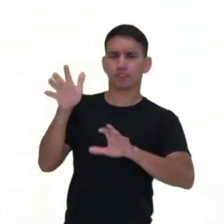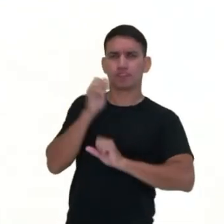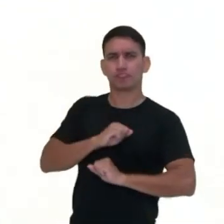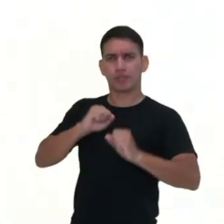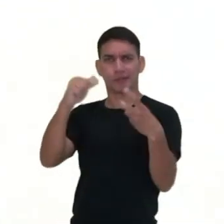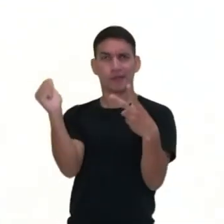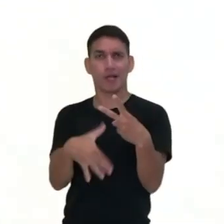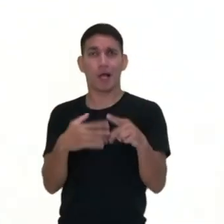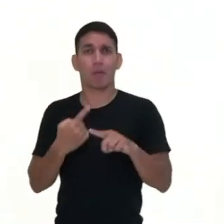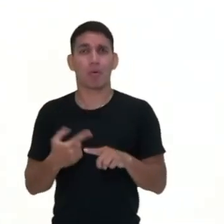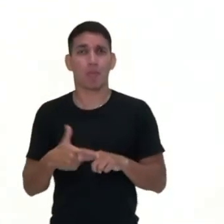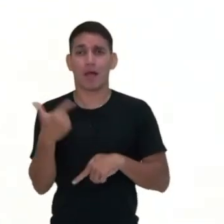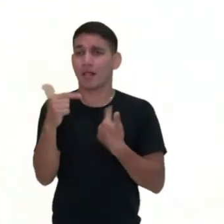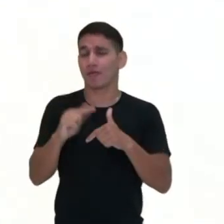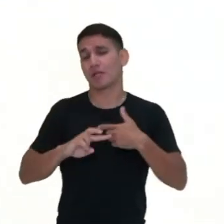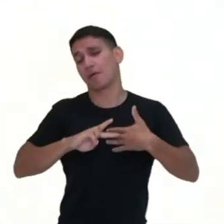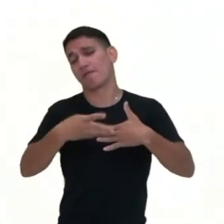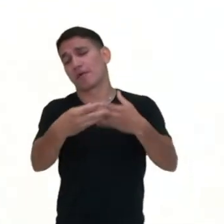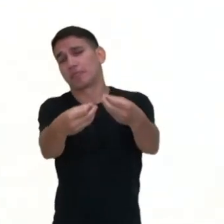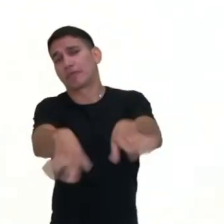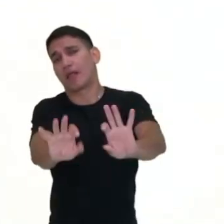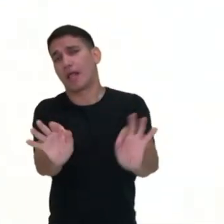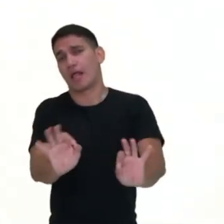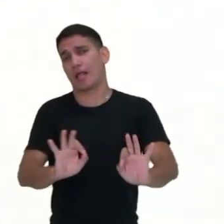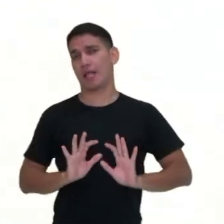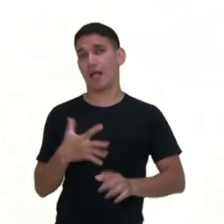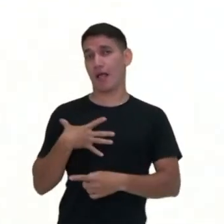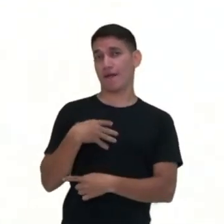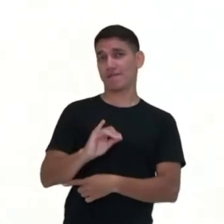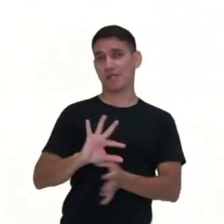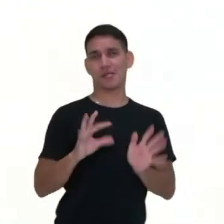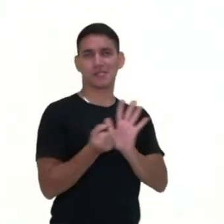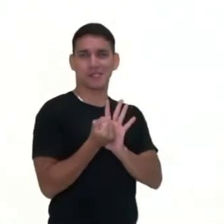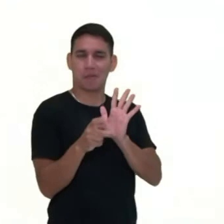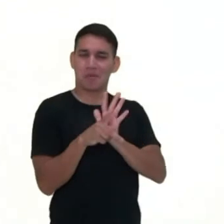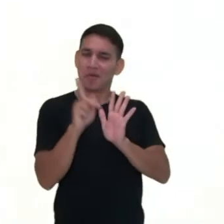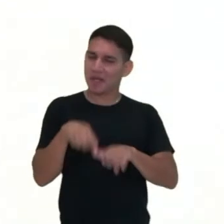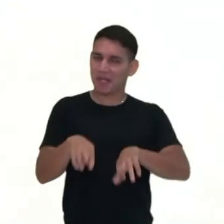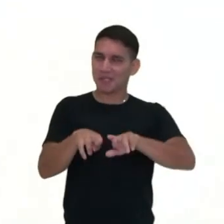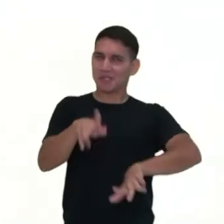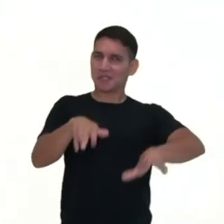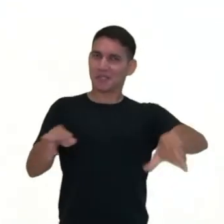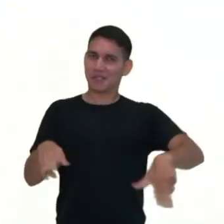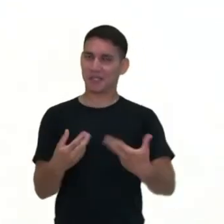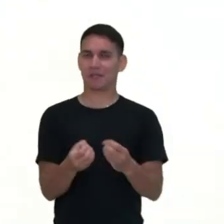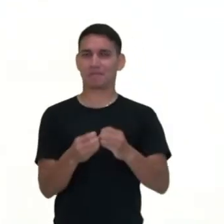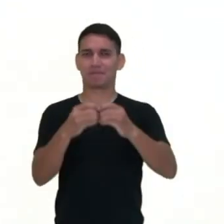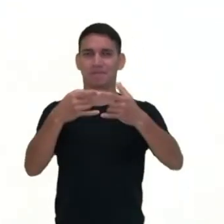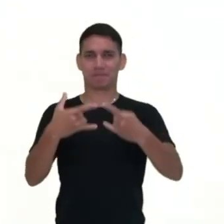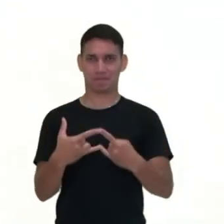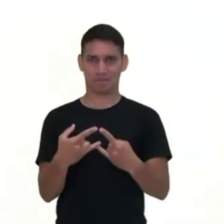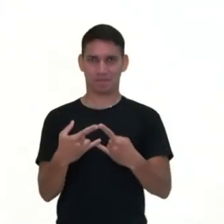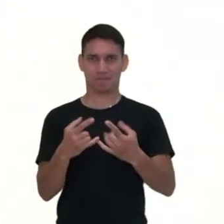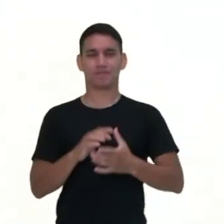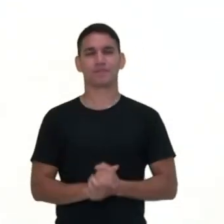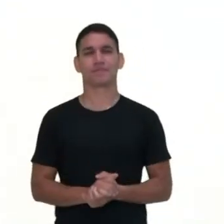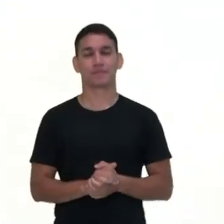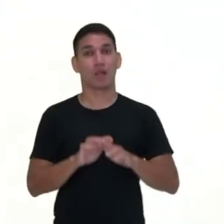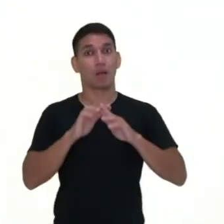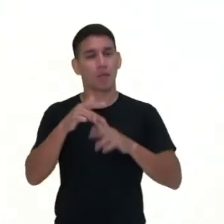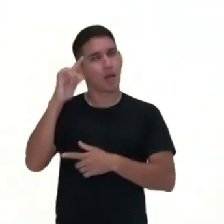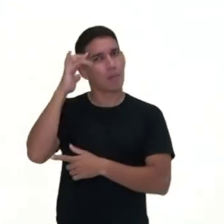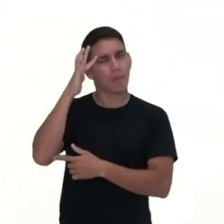há afetados nos parentais. E um filho é marcado, são heterozigotos os pais, tá?